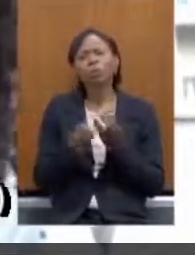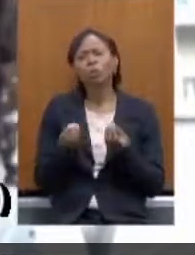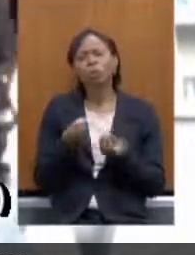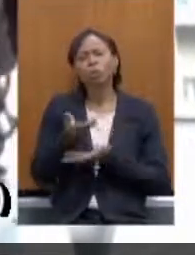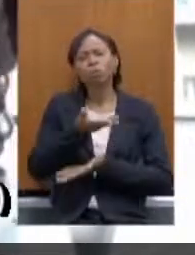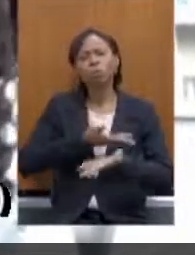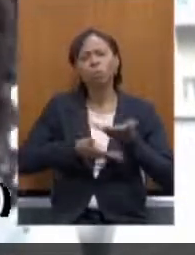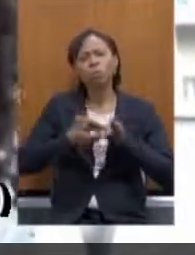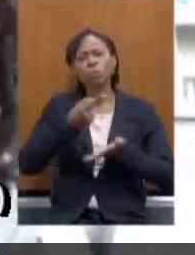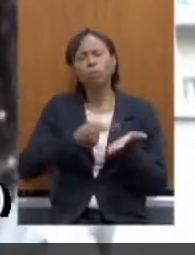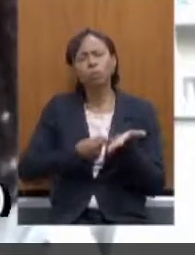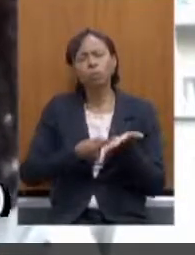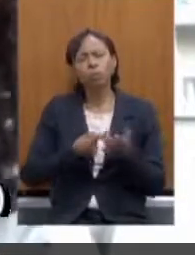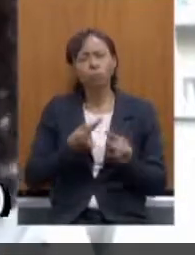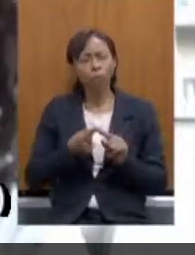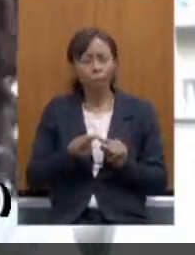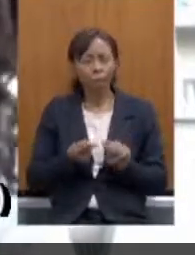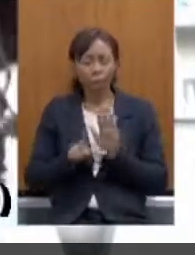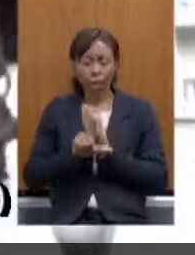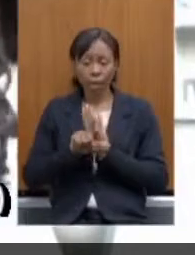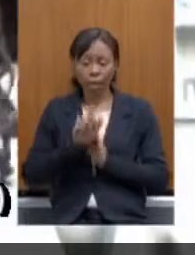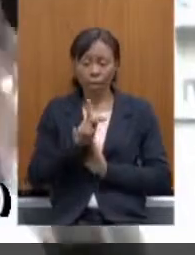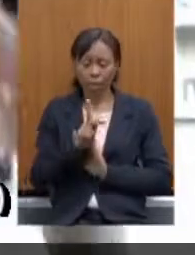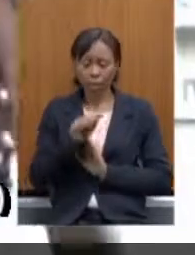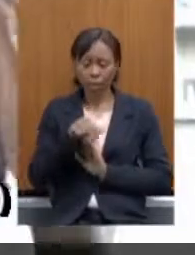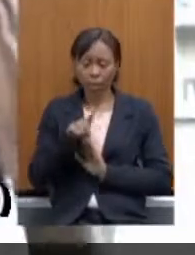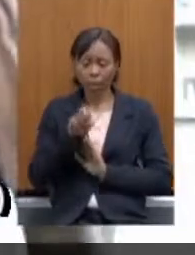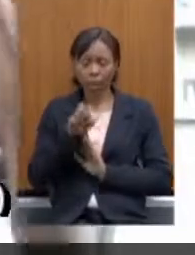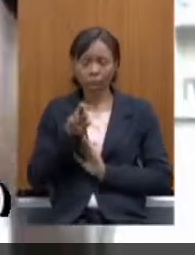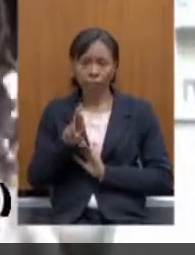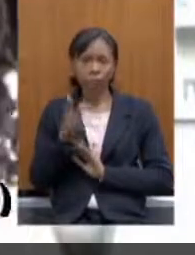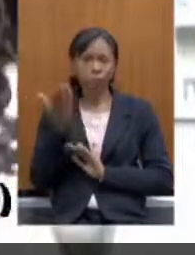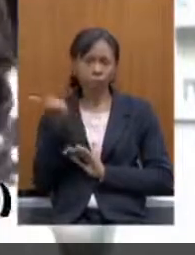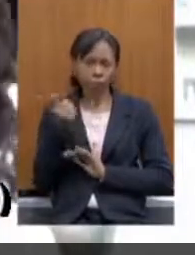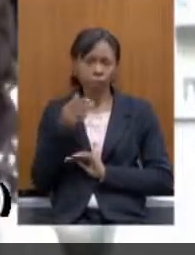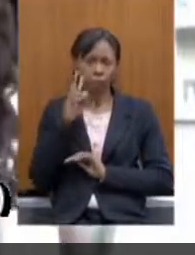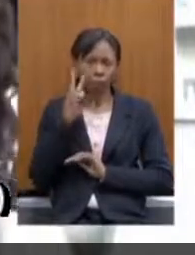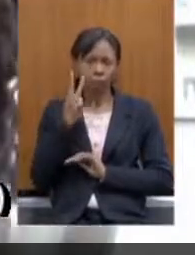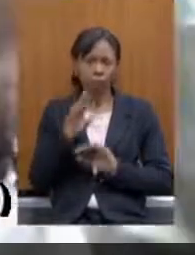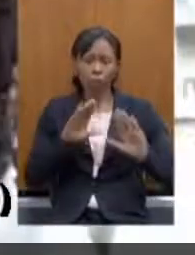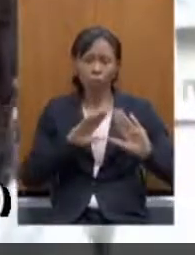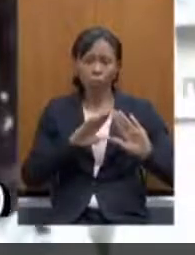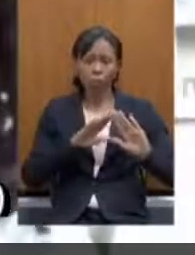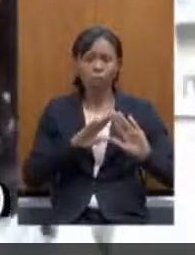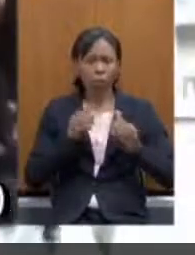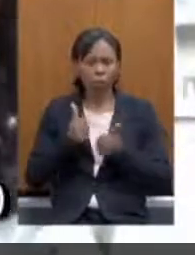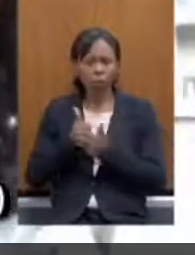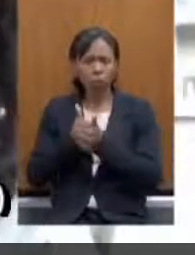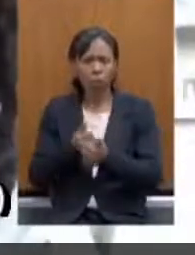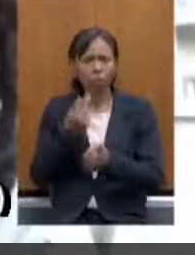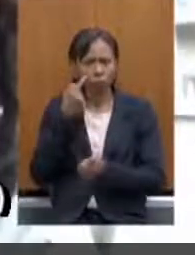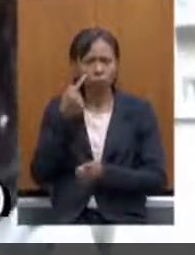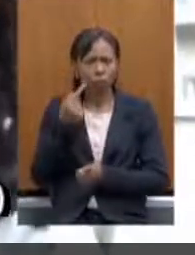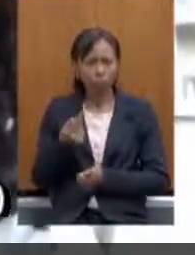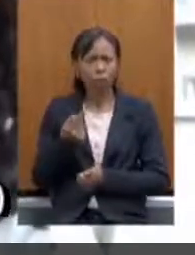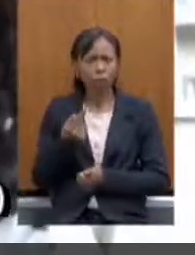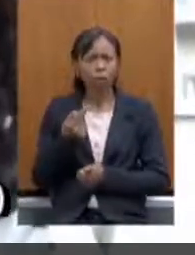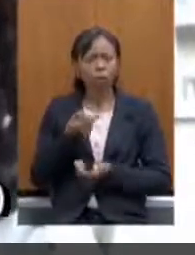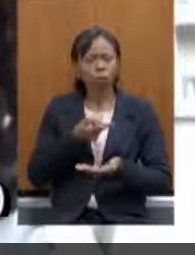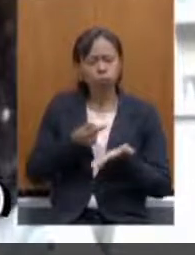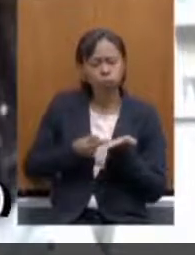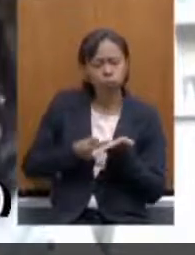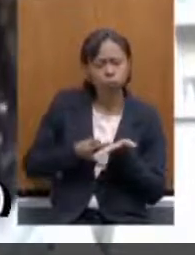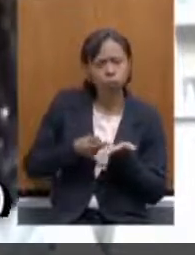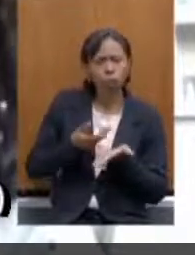porque a gente acompanhou de perto assembleia legislativa tem um protagonismo nas negociações